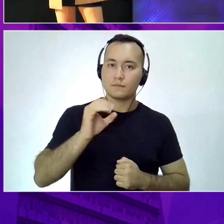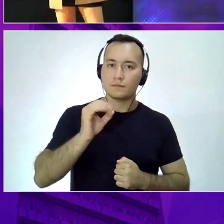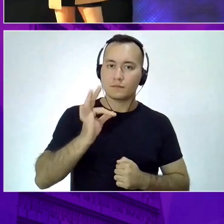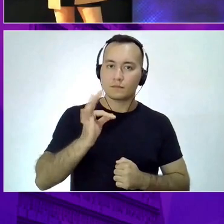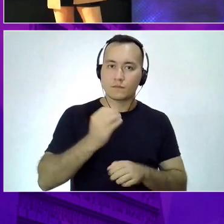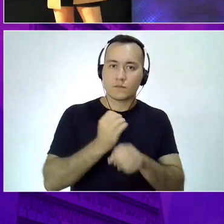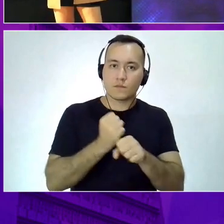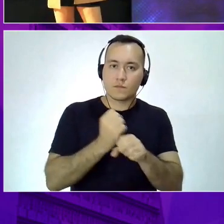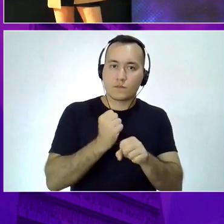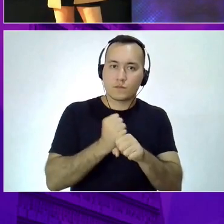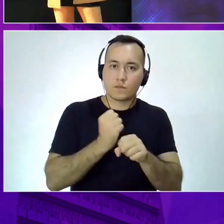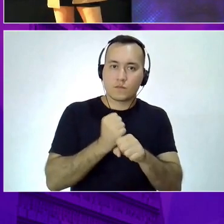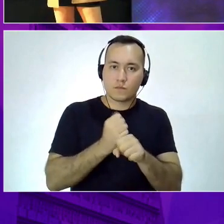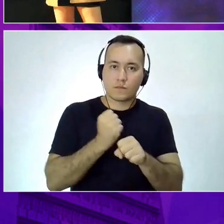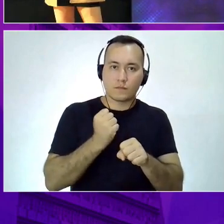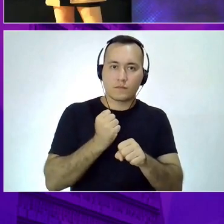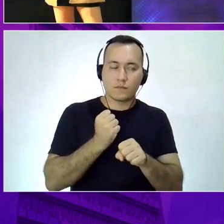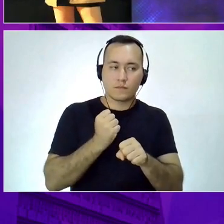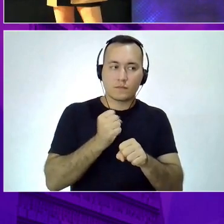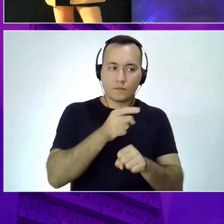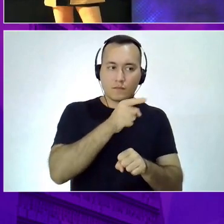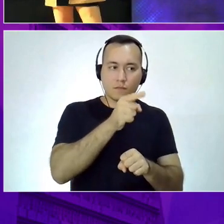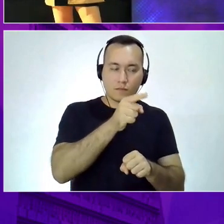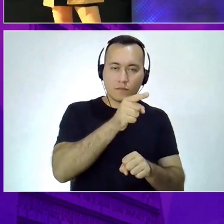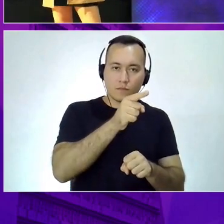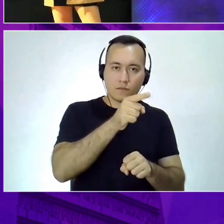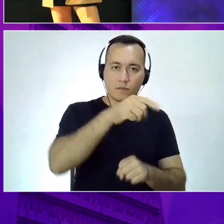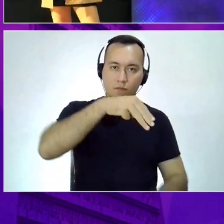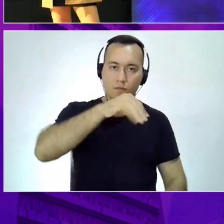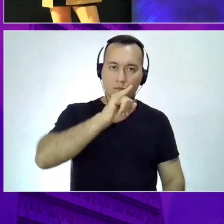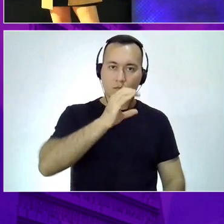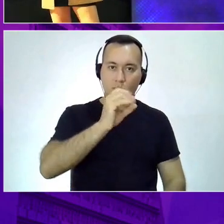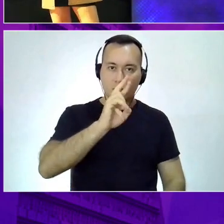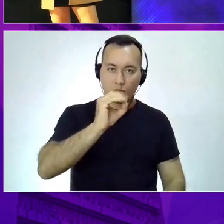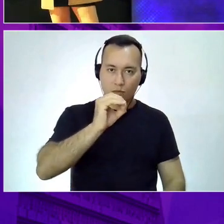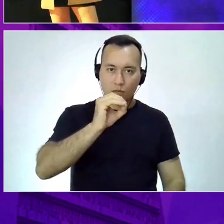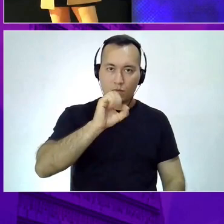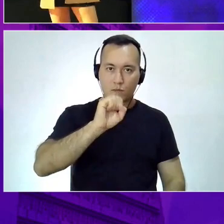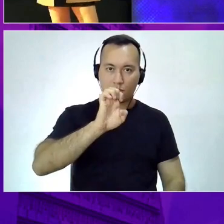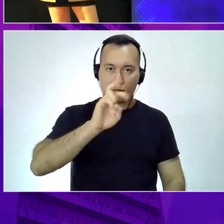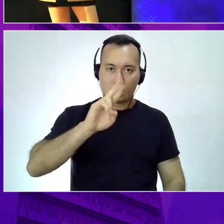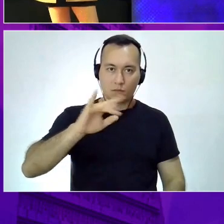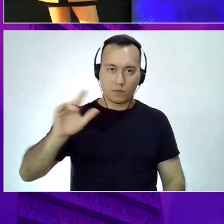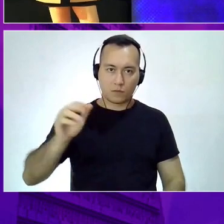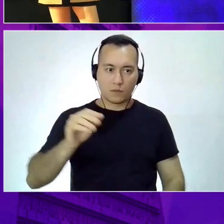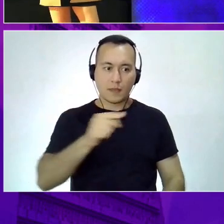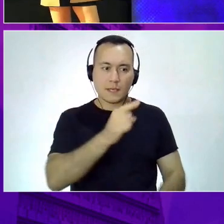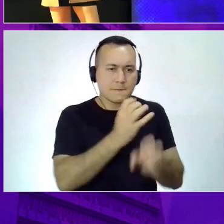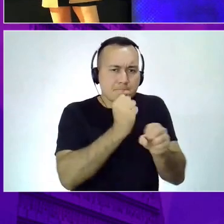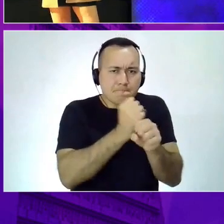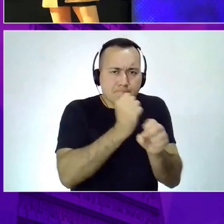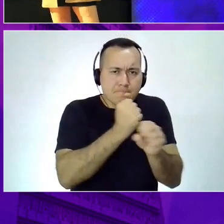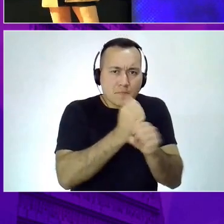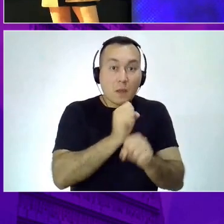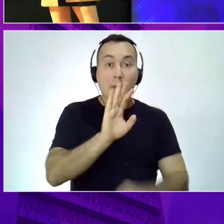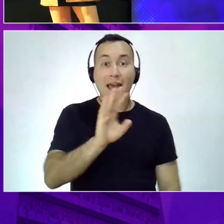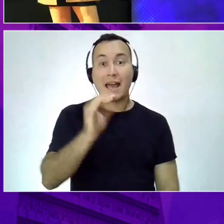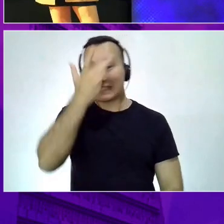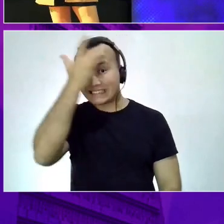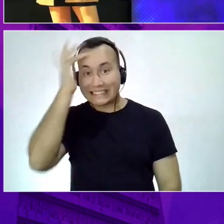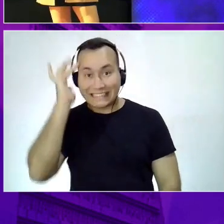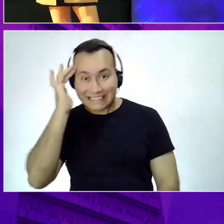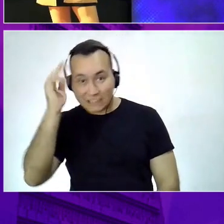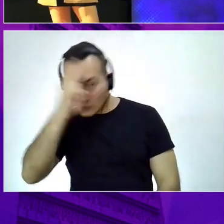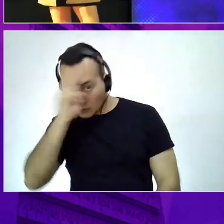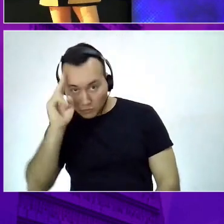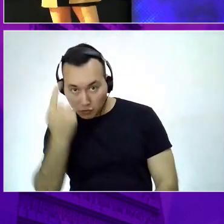por minuto. Vocês vão ter como suprir essa infraestrutura para ele? Esse custo de requisição vai se pagar? E se ele tiver